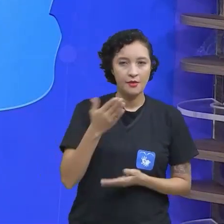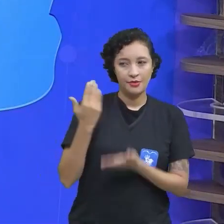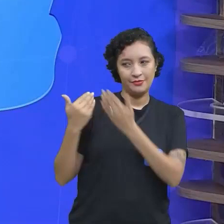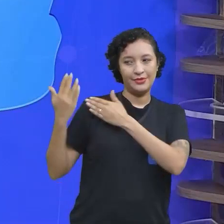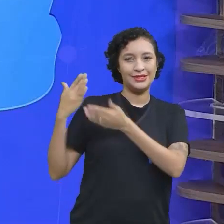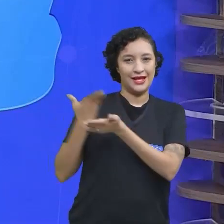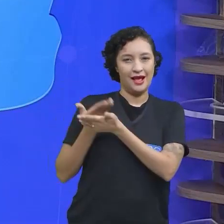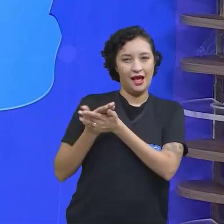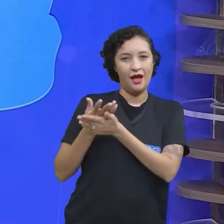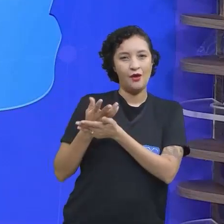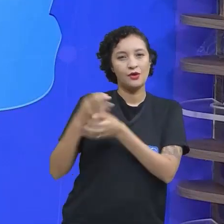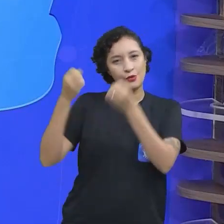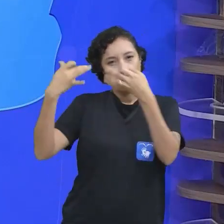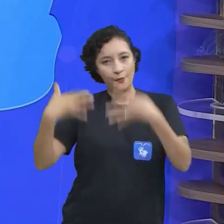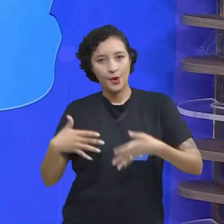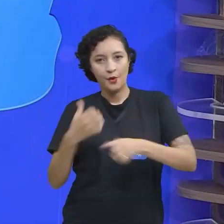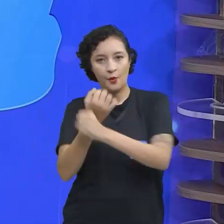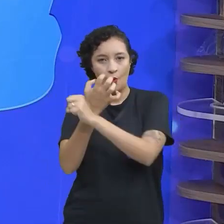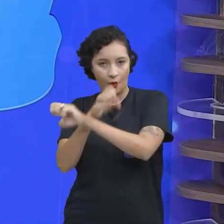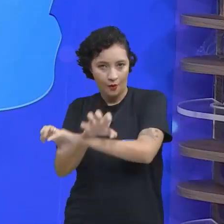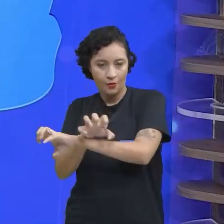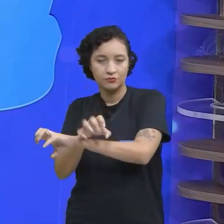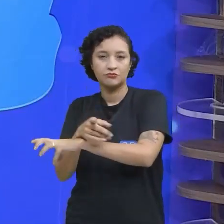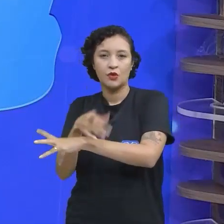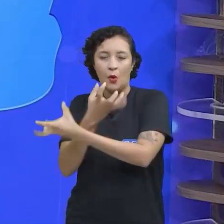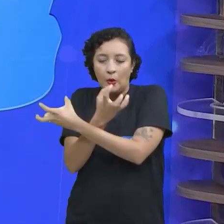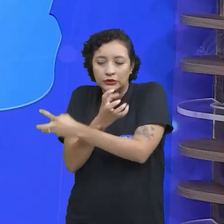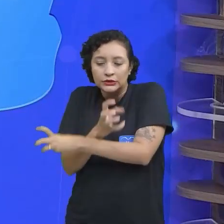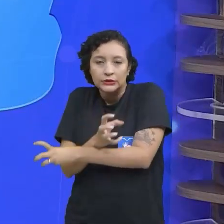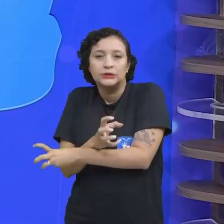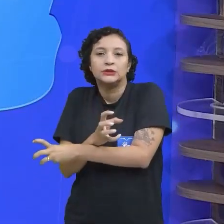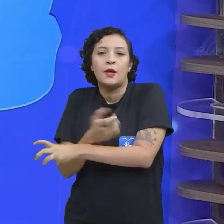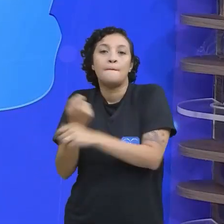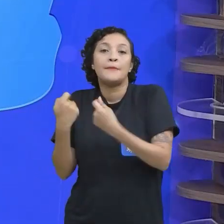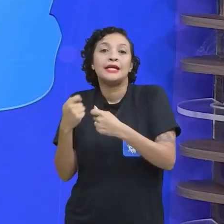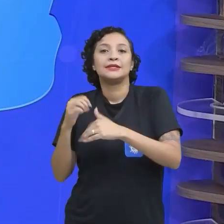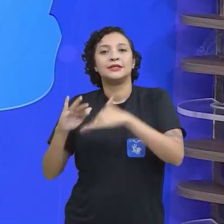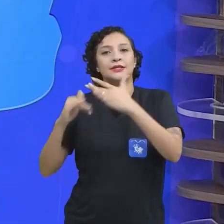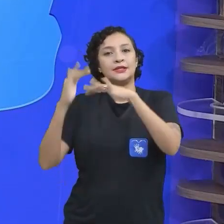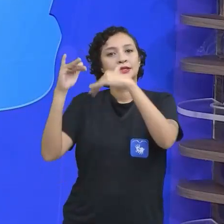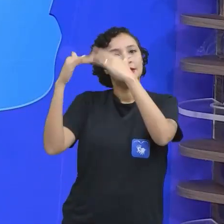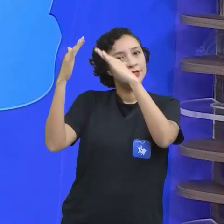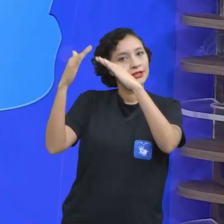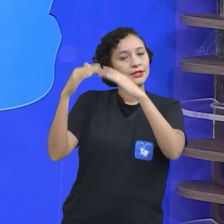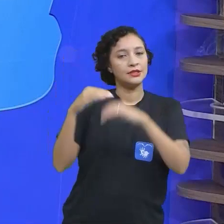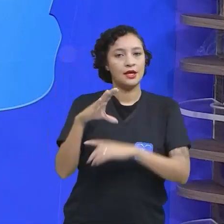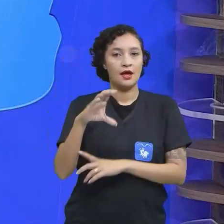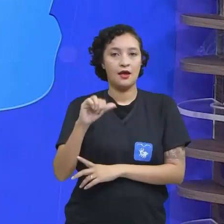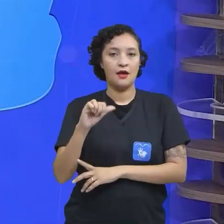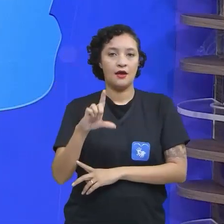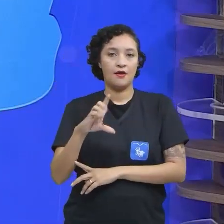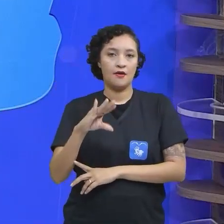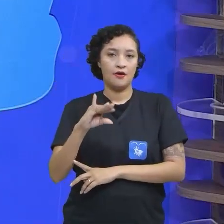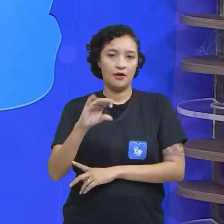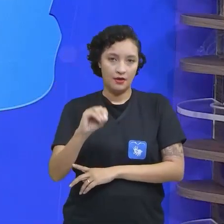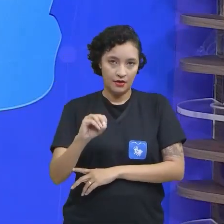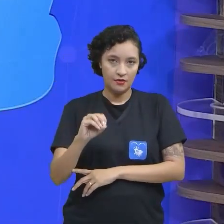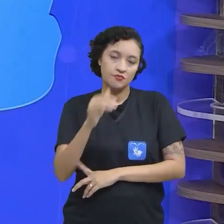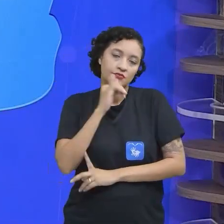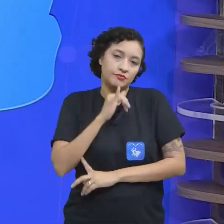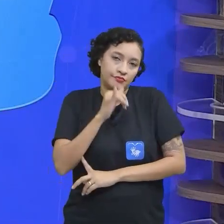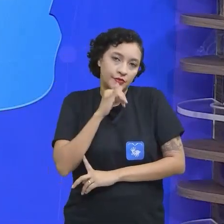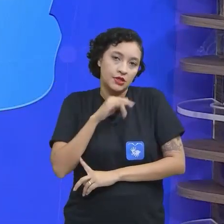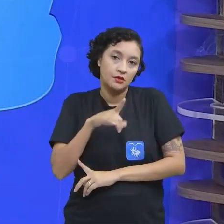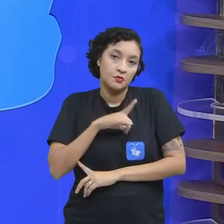os ossos? Nossos ossos, eles precisam se desenvolver, eles precisam de nutrientes, como o cálcio, por exemplo, que nós encontramos